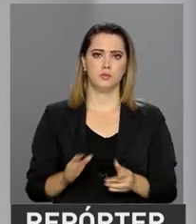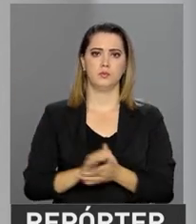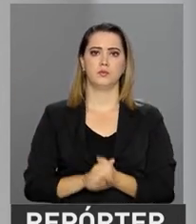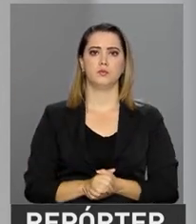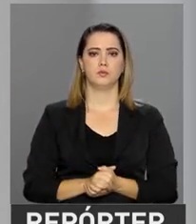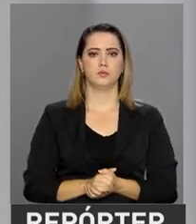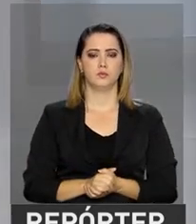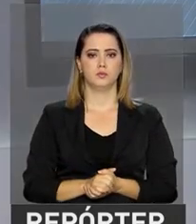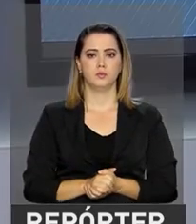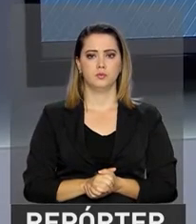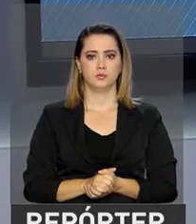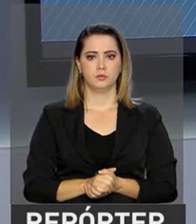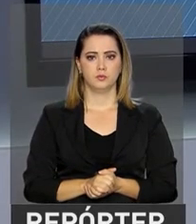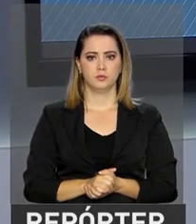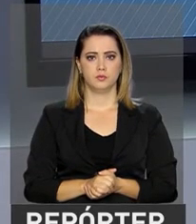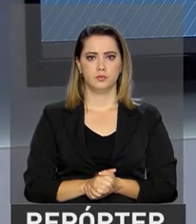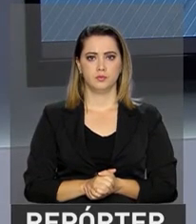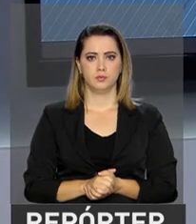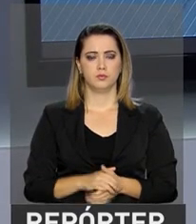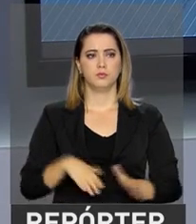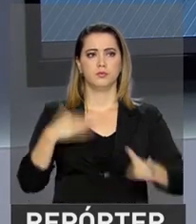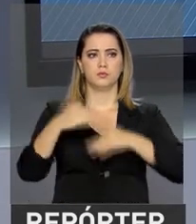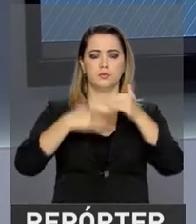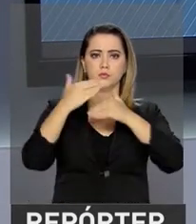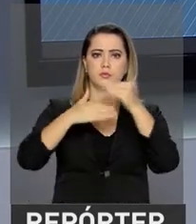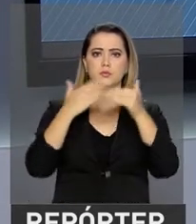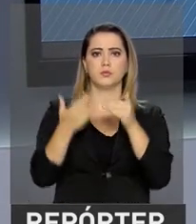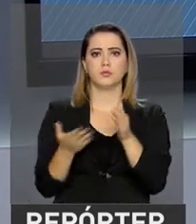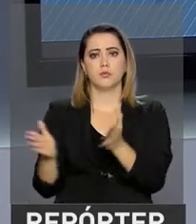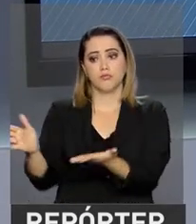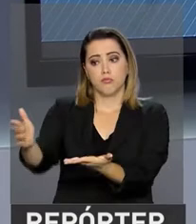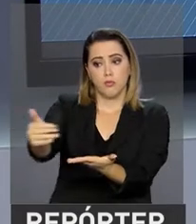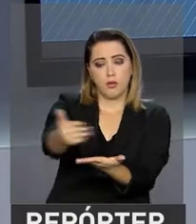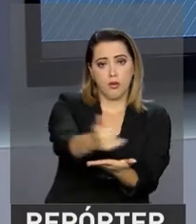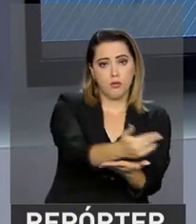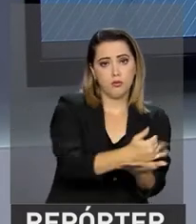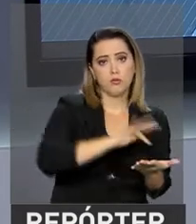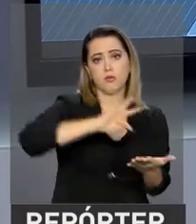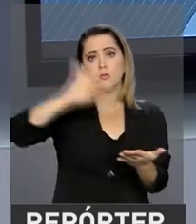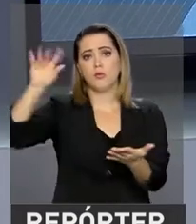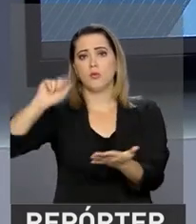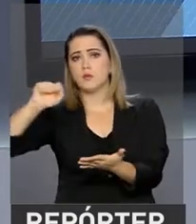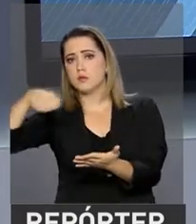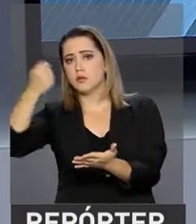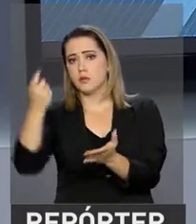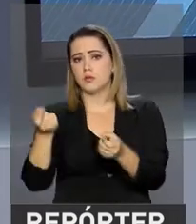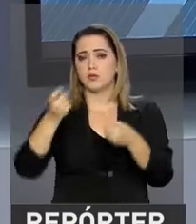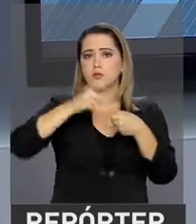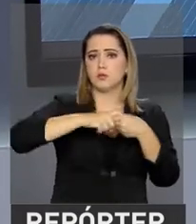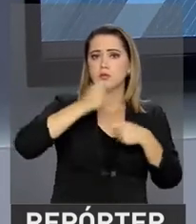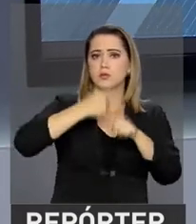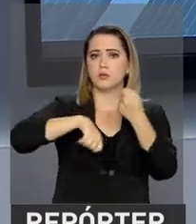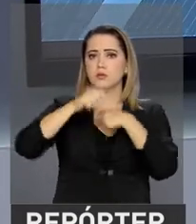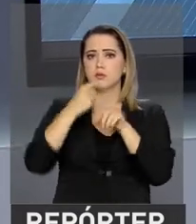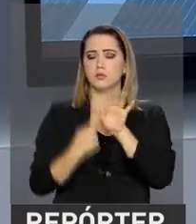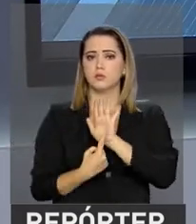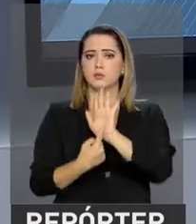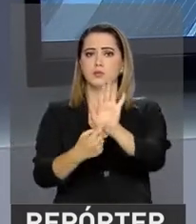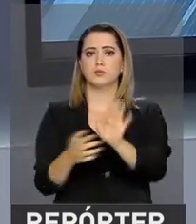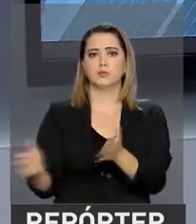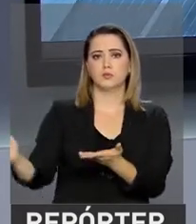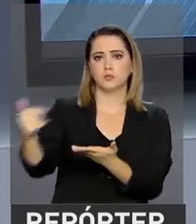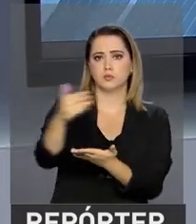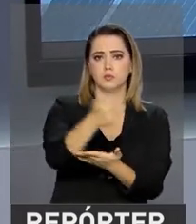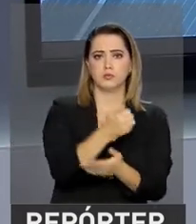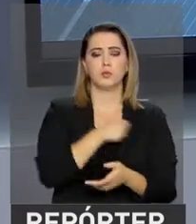pacífico aumento na arrecadação federal mais um sinal de recuperação da economia mostra que a arrecadação